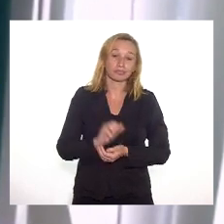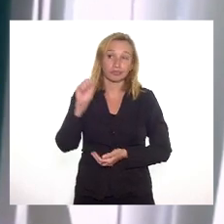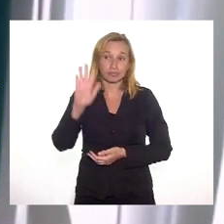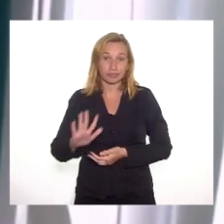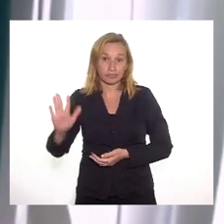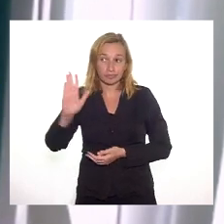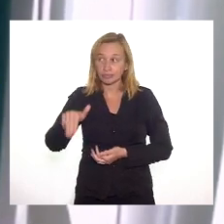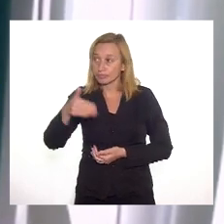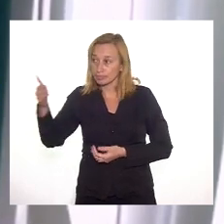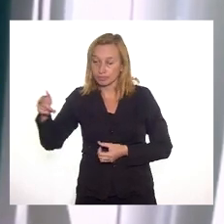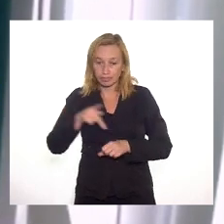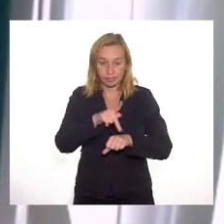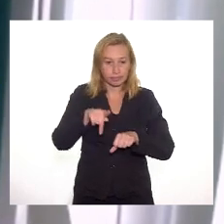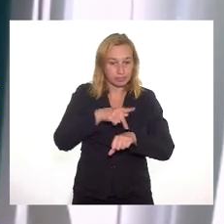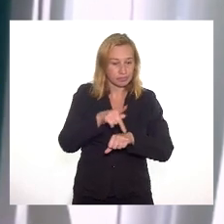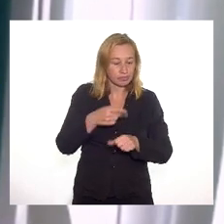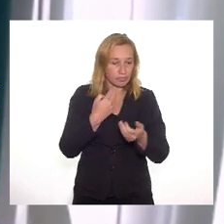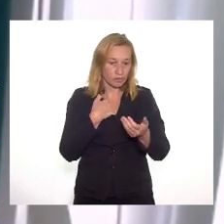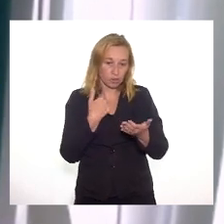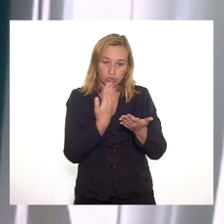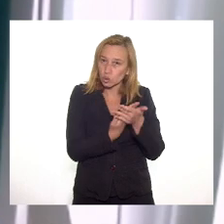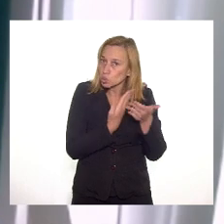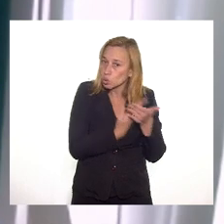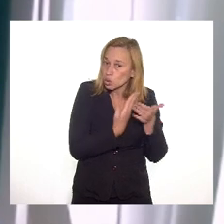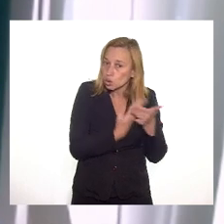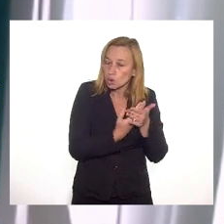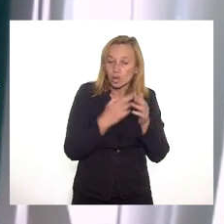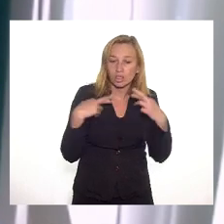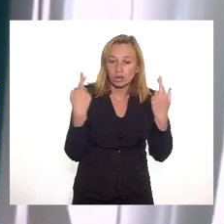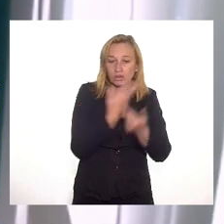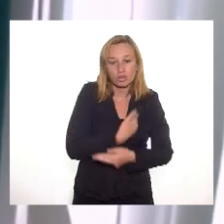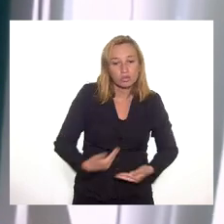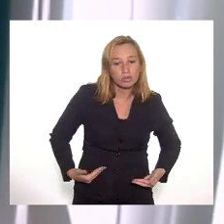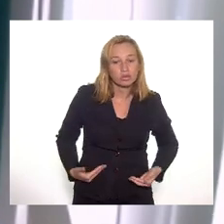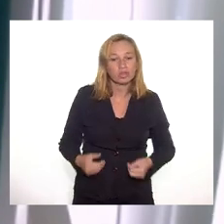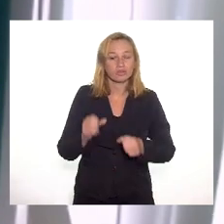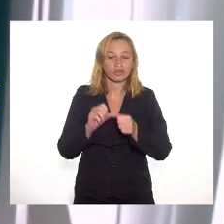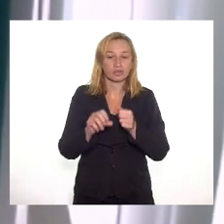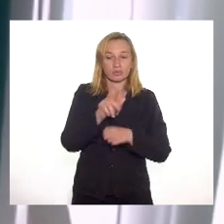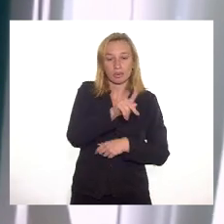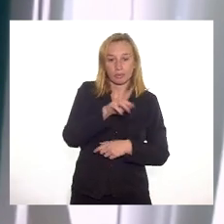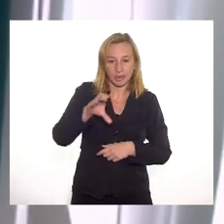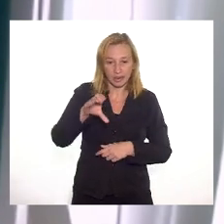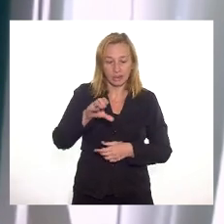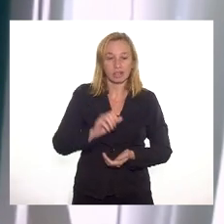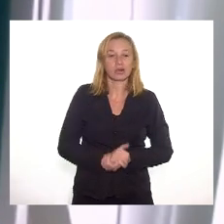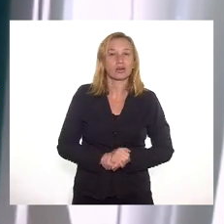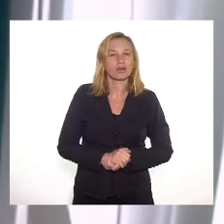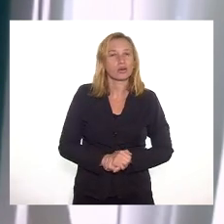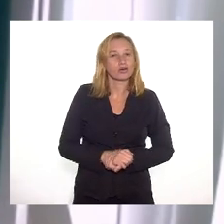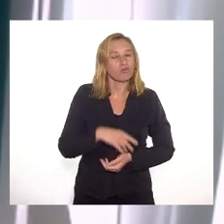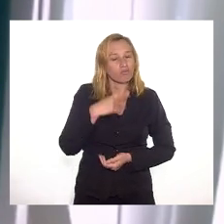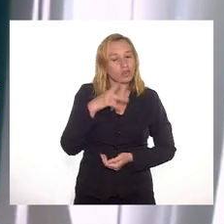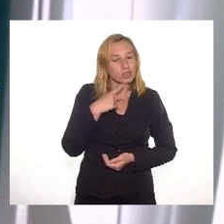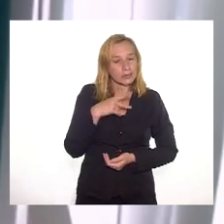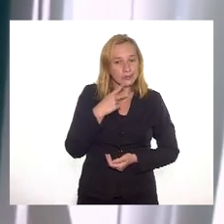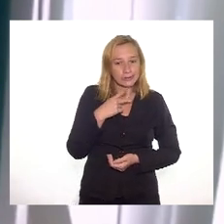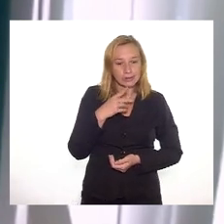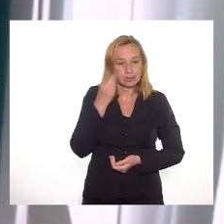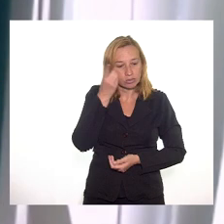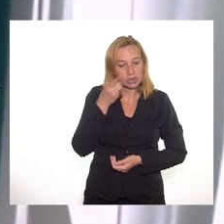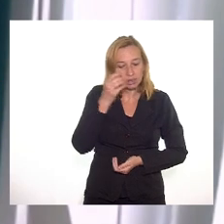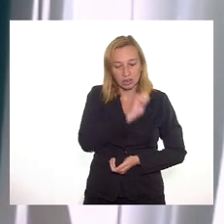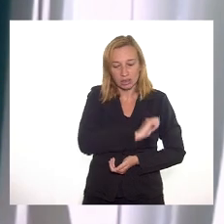nacionais e internacionais. Eu andei estudando, e na audiência pública que fizemos sobre a PEC, eu mencionei, deputado